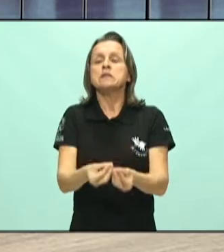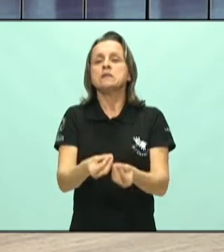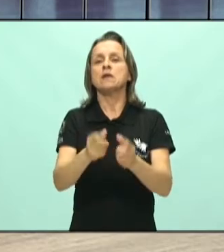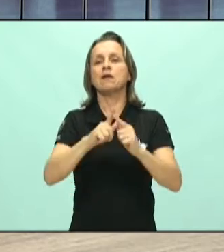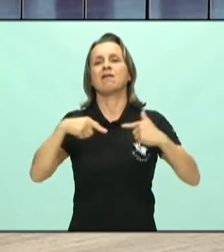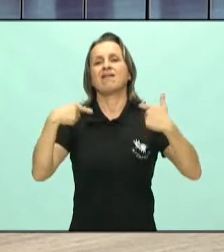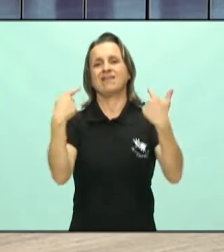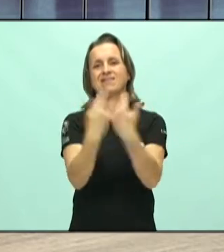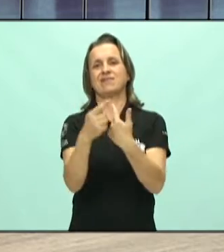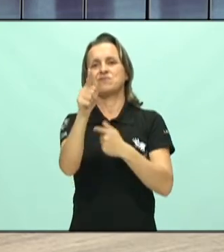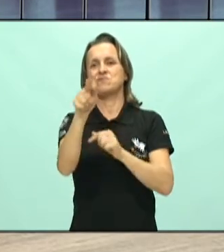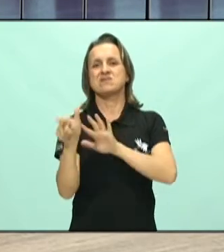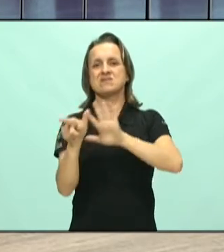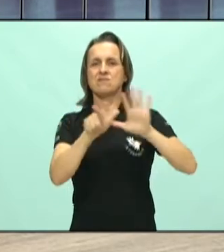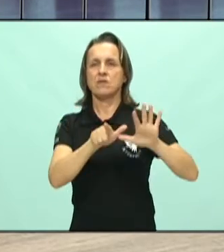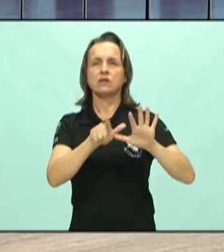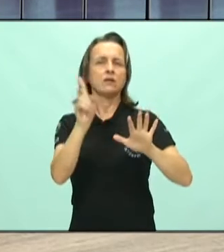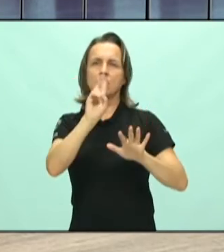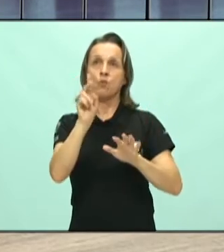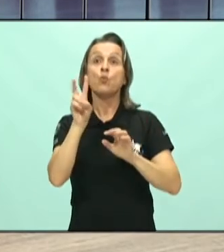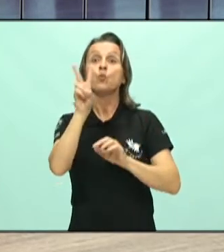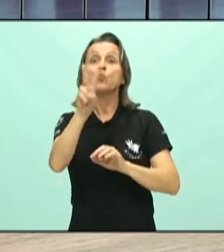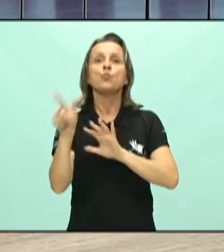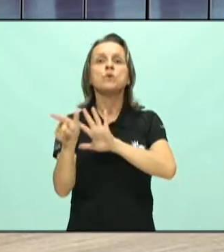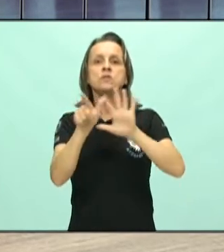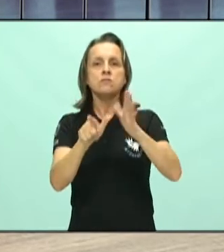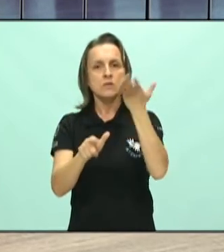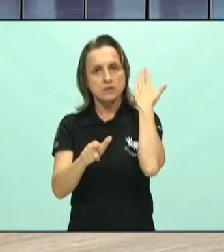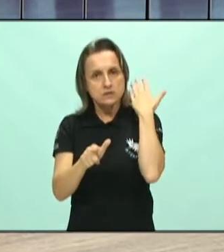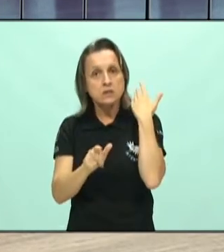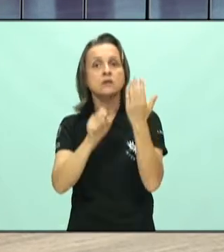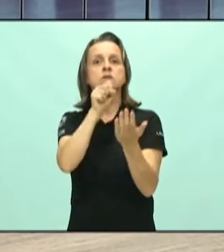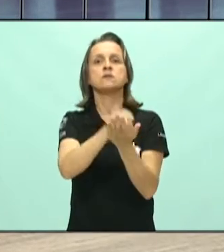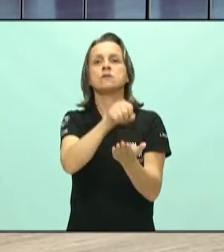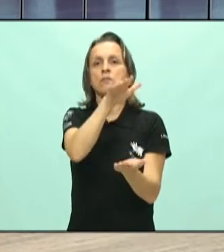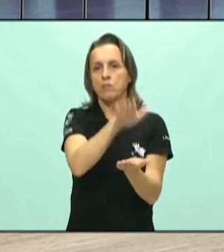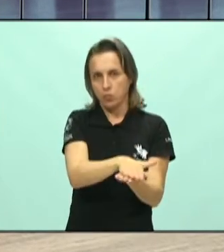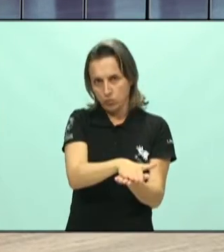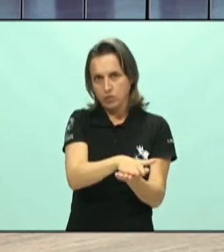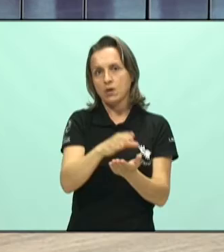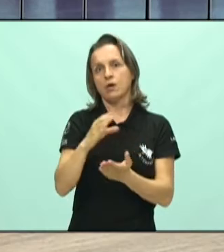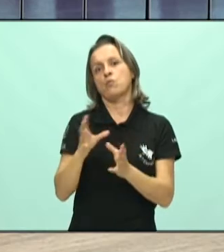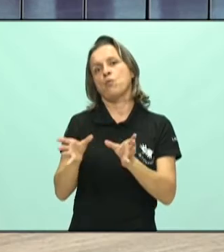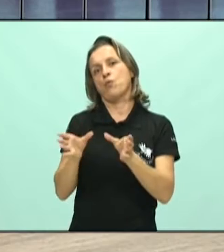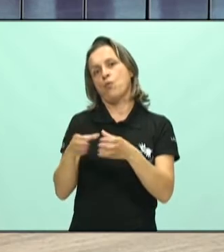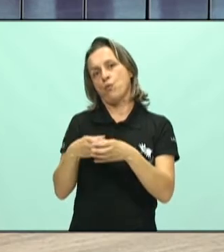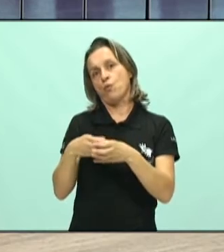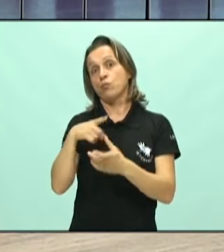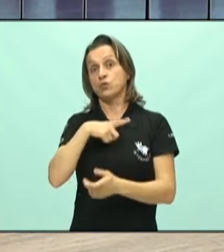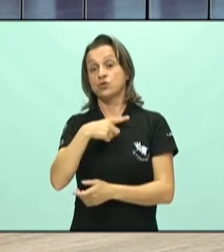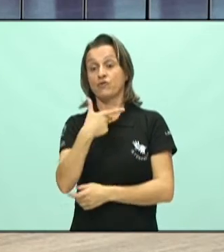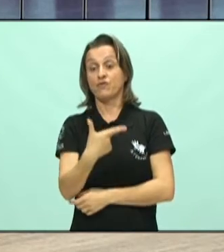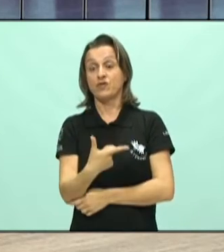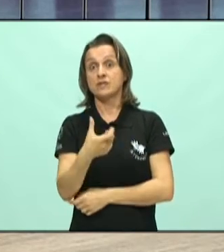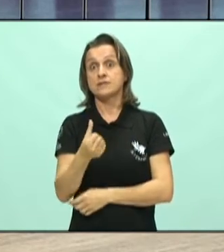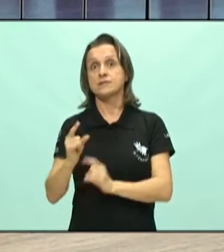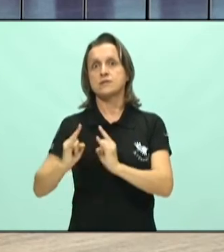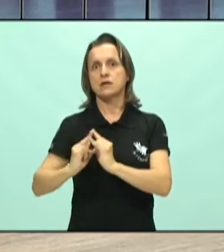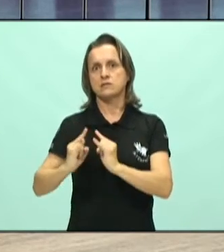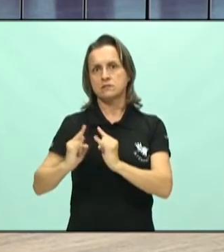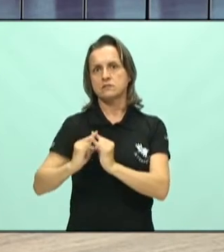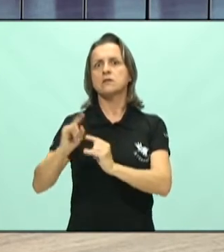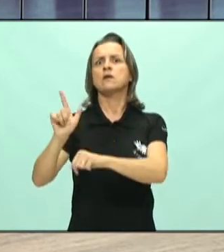antes desse prazo, 2 semanas antes, nós montamos o comitê, composto por 26 entidades, do comércio,